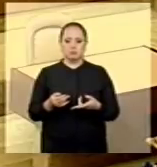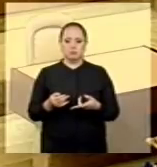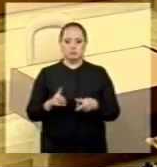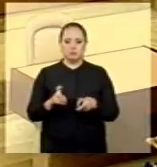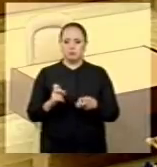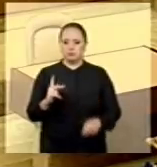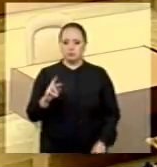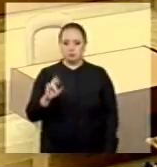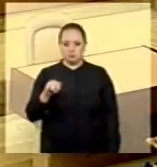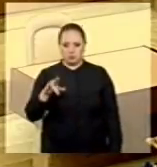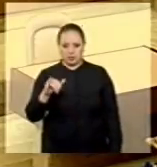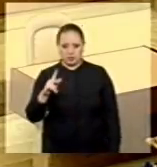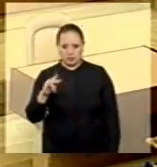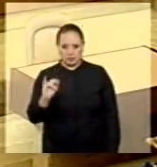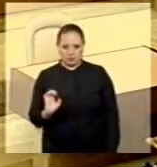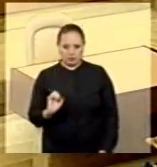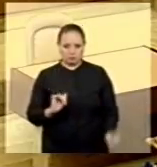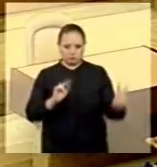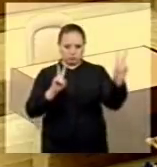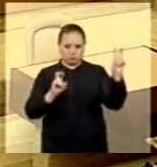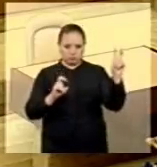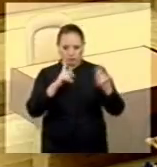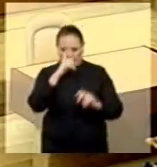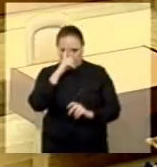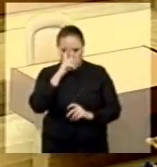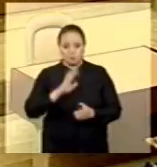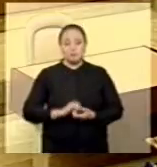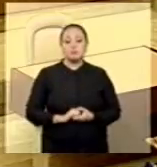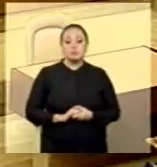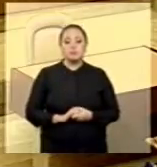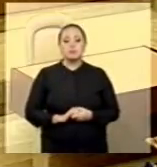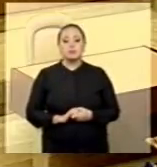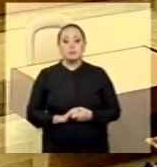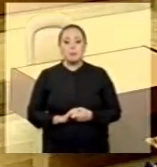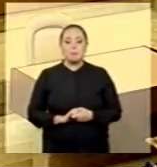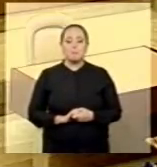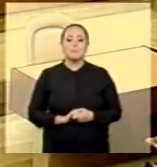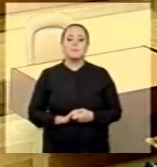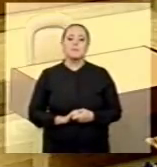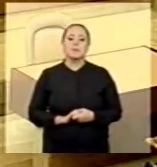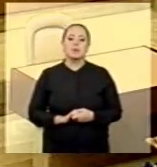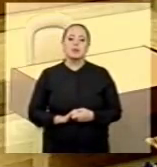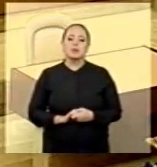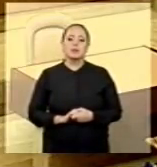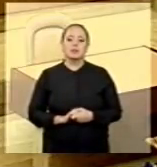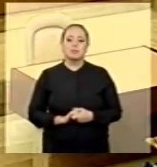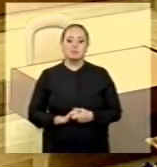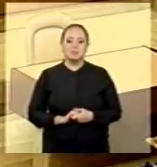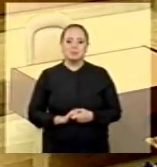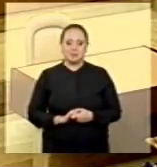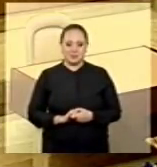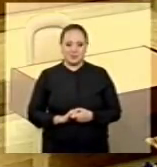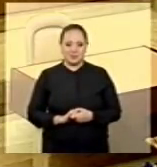constituinte brasileiro agiu ex parte príncipes e se afastou, por isso mesmo, do postulado